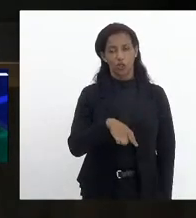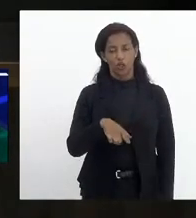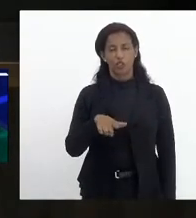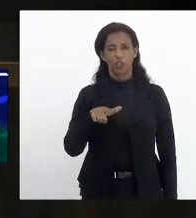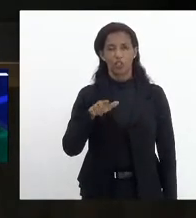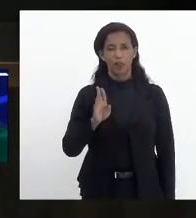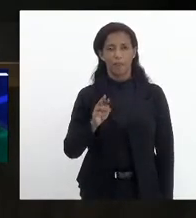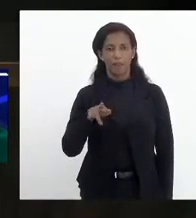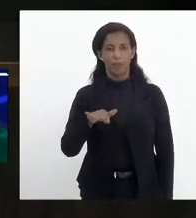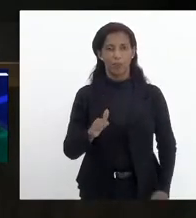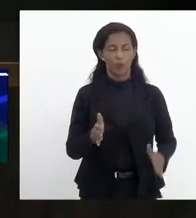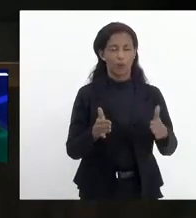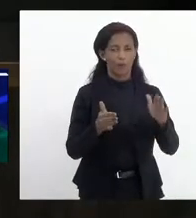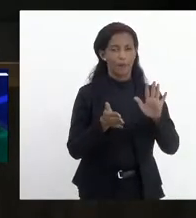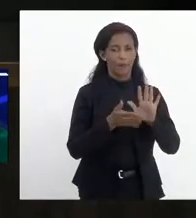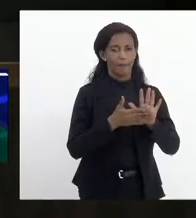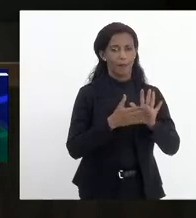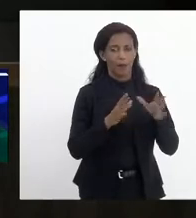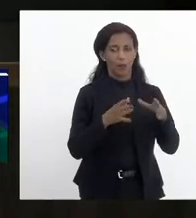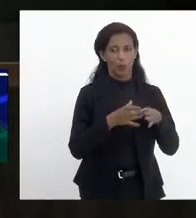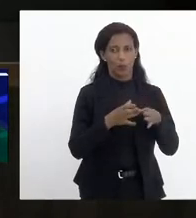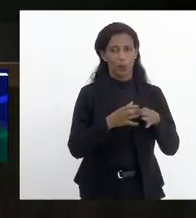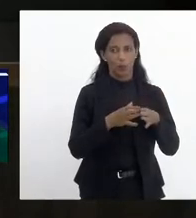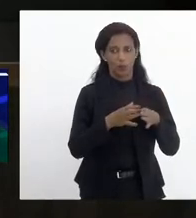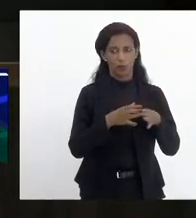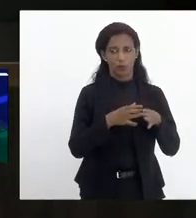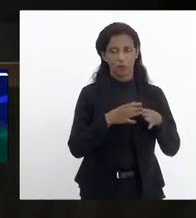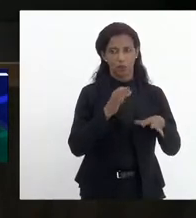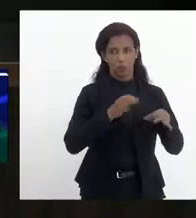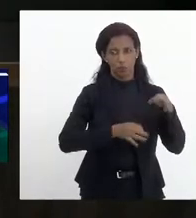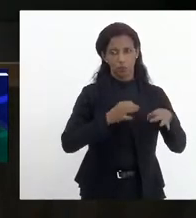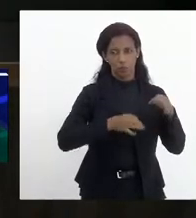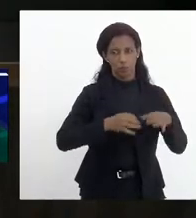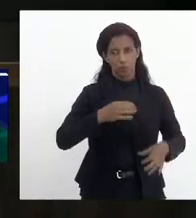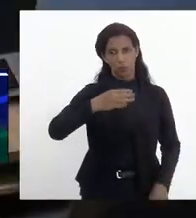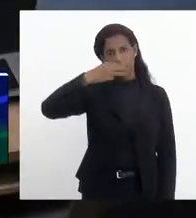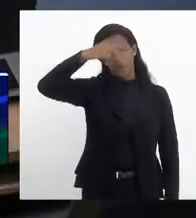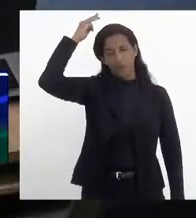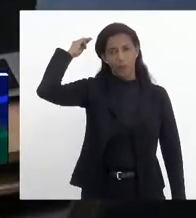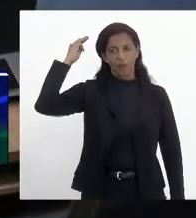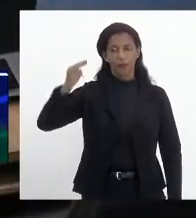Pendendo de pareceres das comissões de orçamento. Para emitir parecer, deputado Márcio Pacheco.